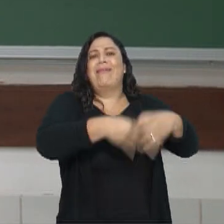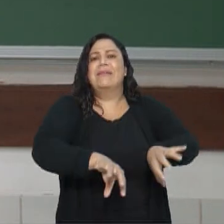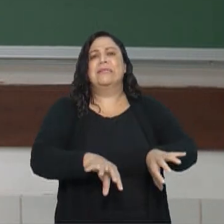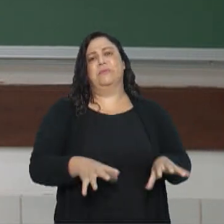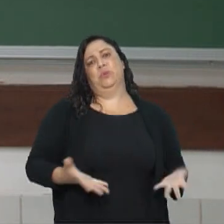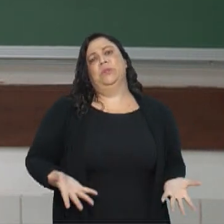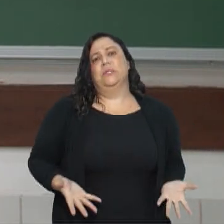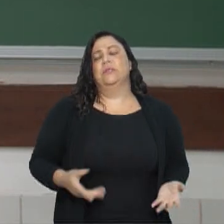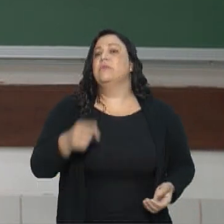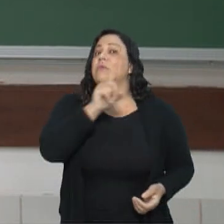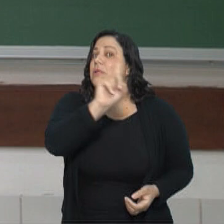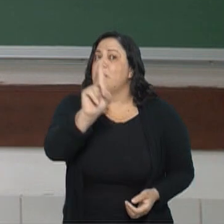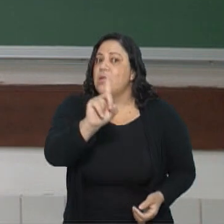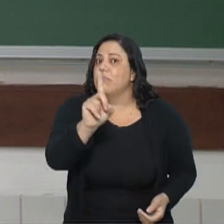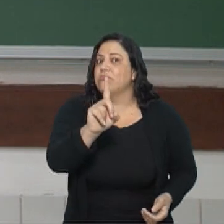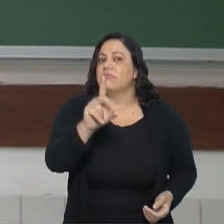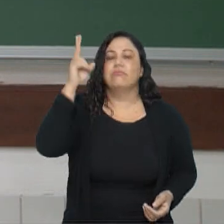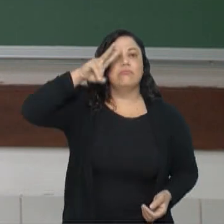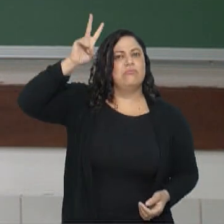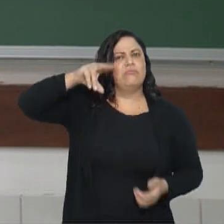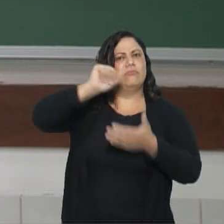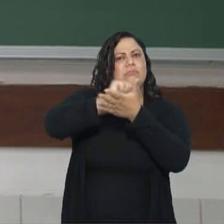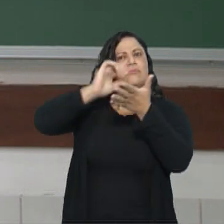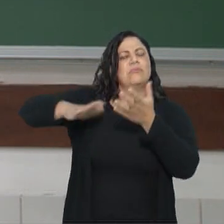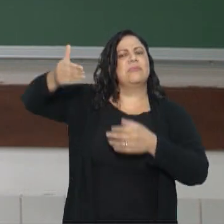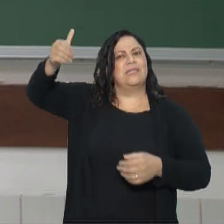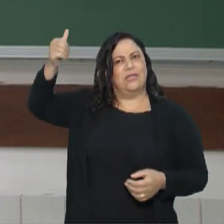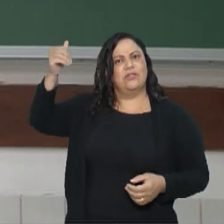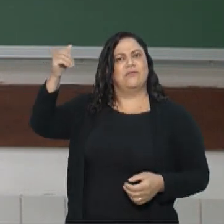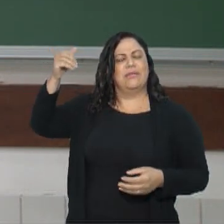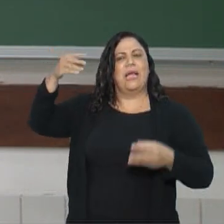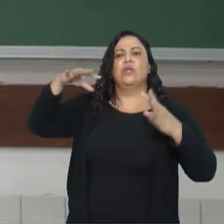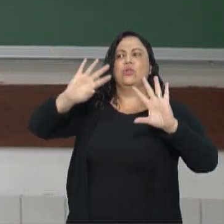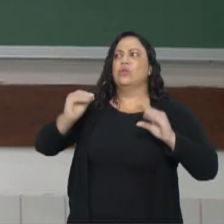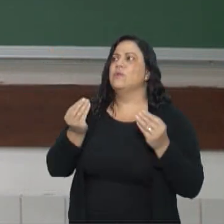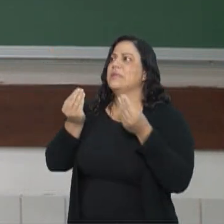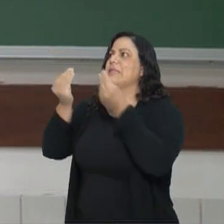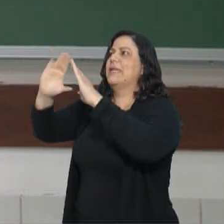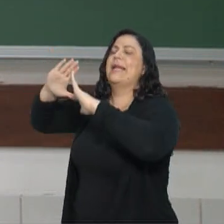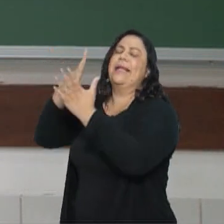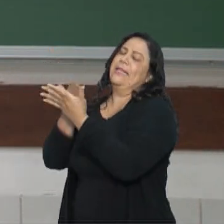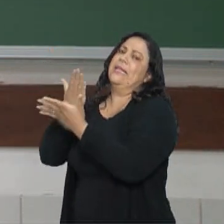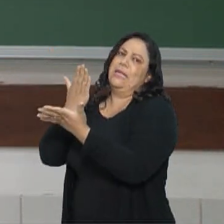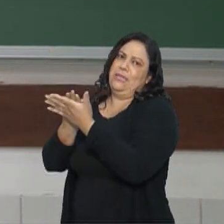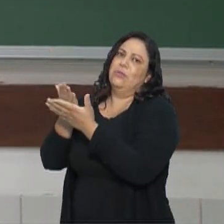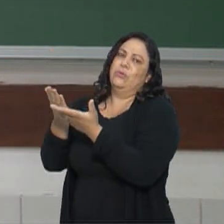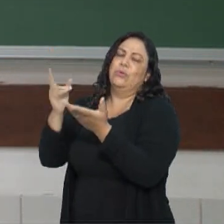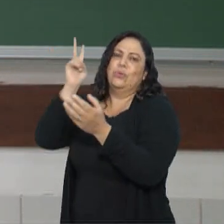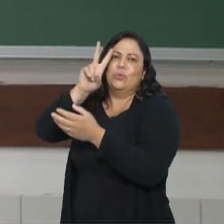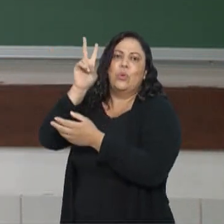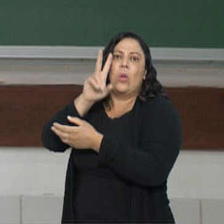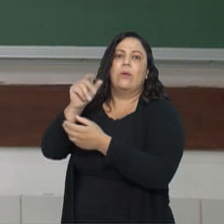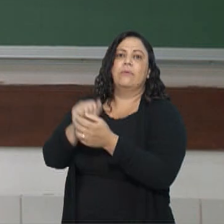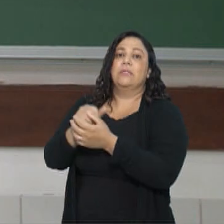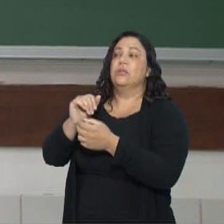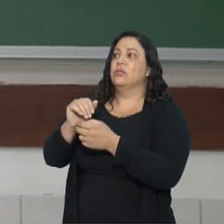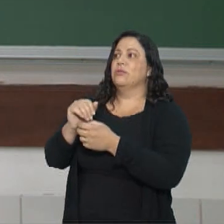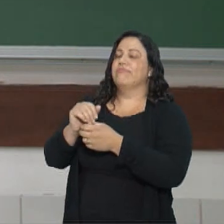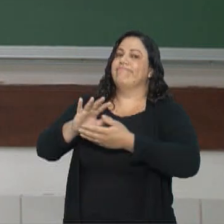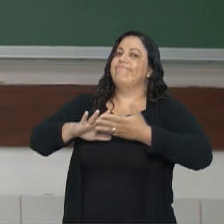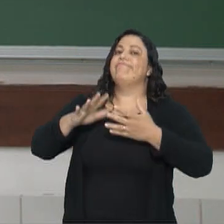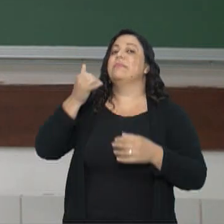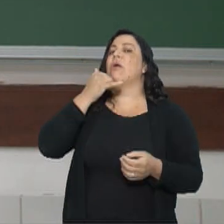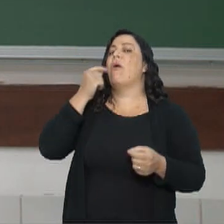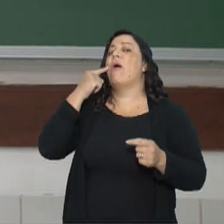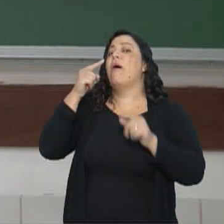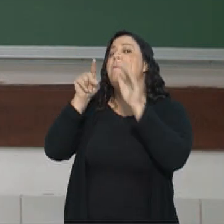Não. Lembra das atividades que estão sendo entregues lá na sua escola. Então, veja, entre em contato com a sua